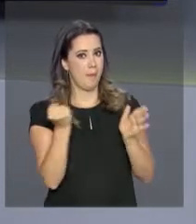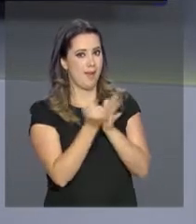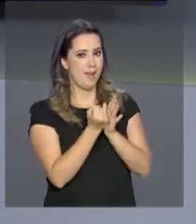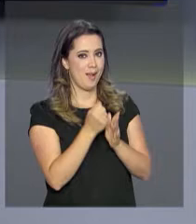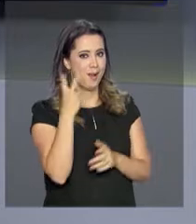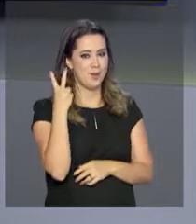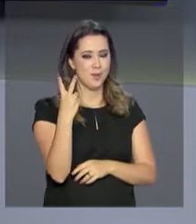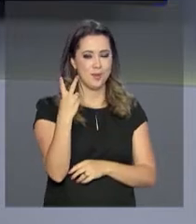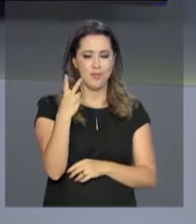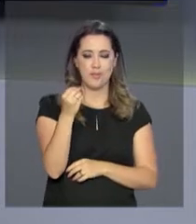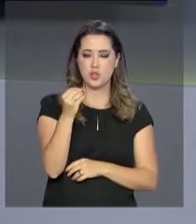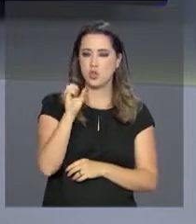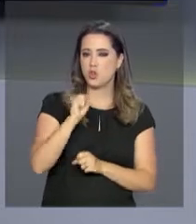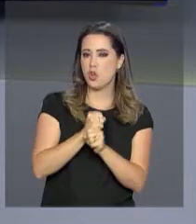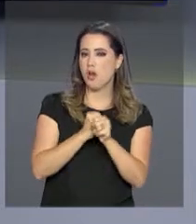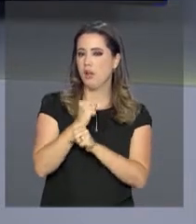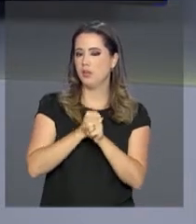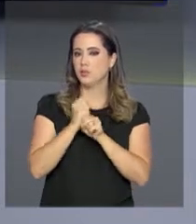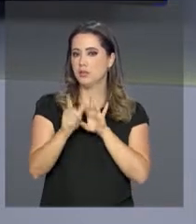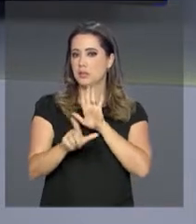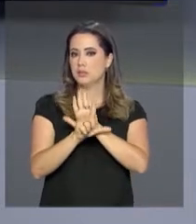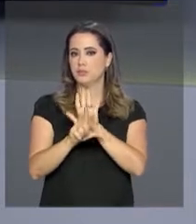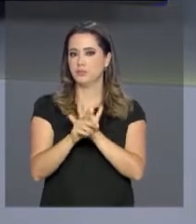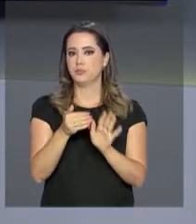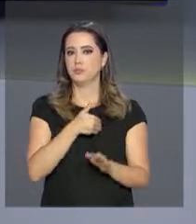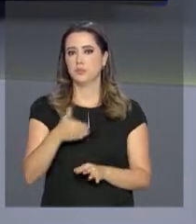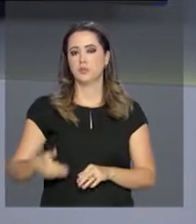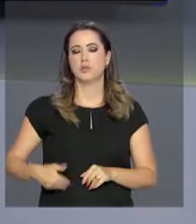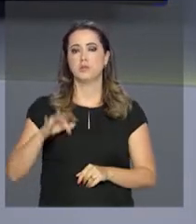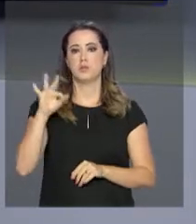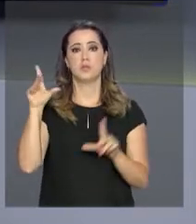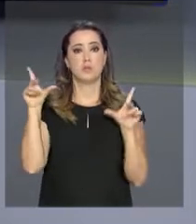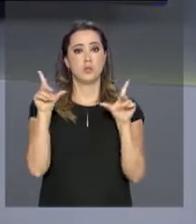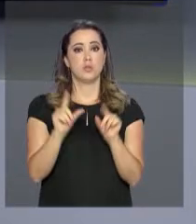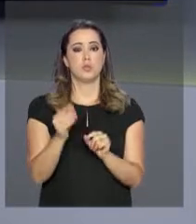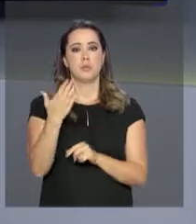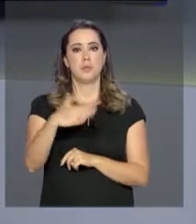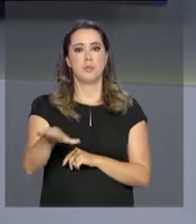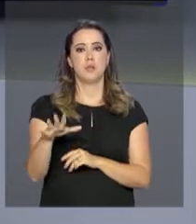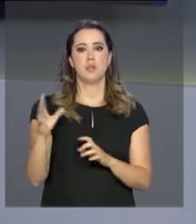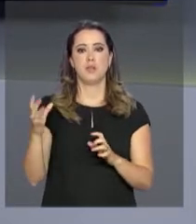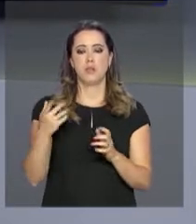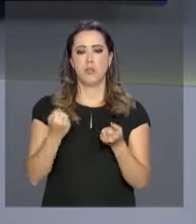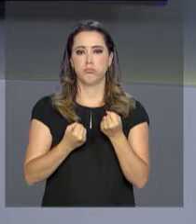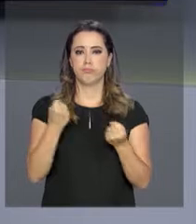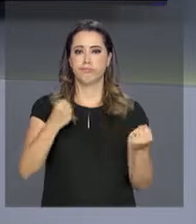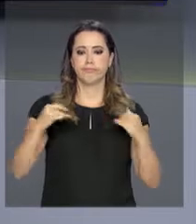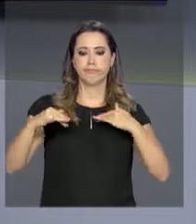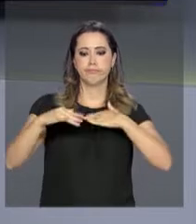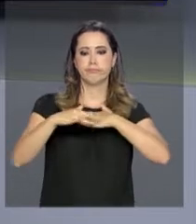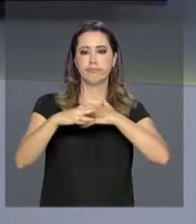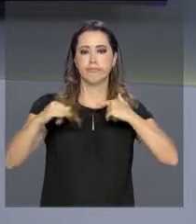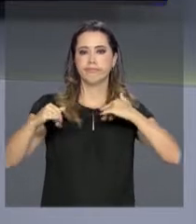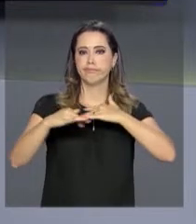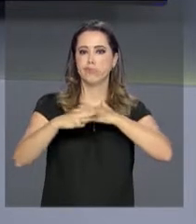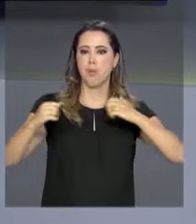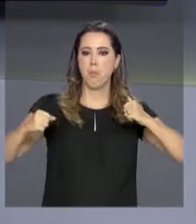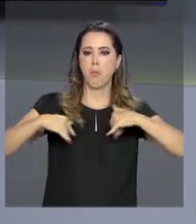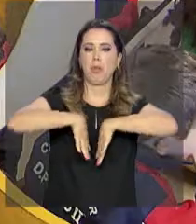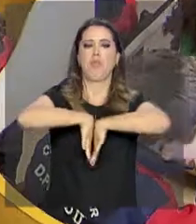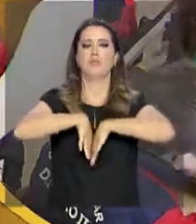marcar as duas décadas da lei o governo federal pretende diminuir pela metade os acidentes de trânsito nos próximos dez